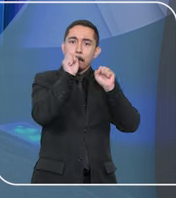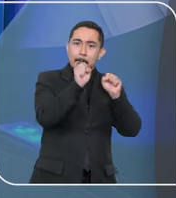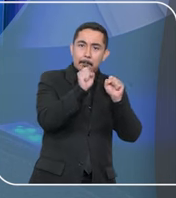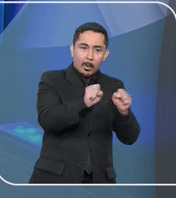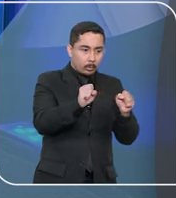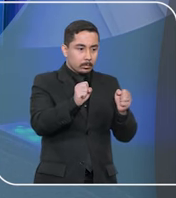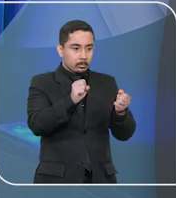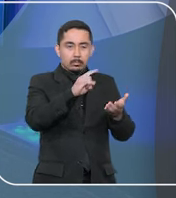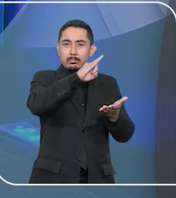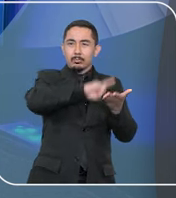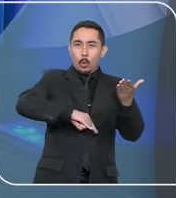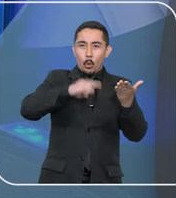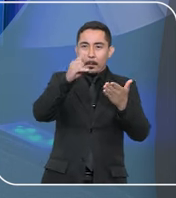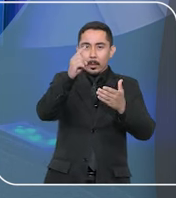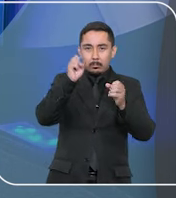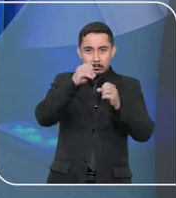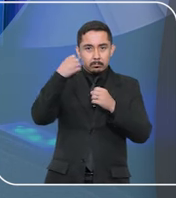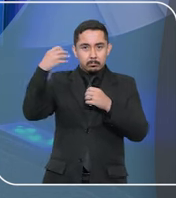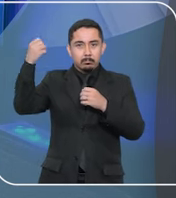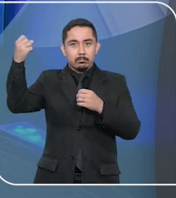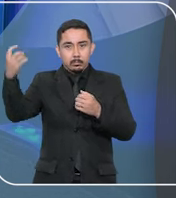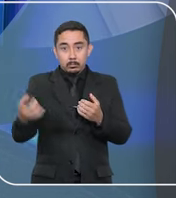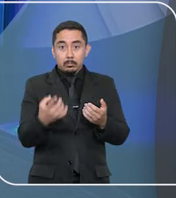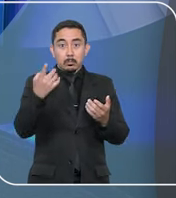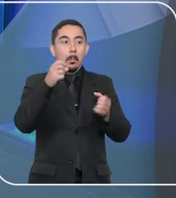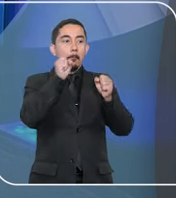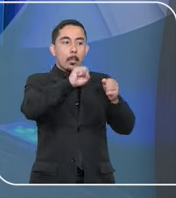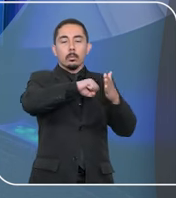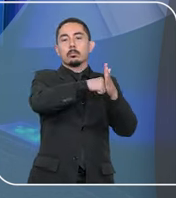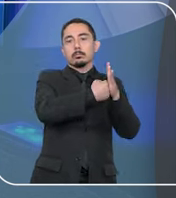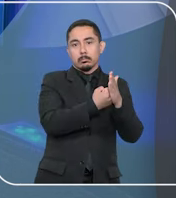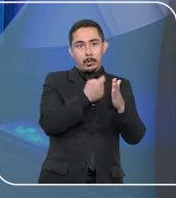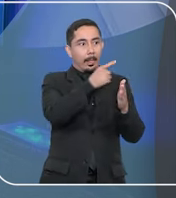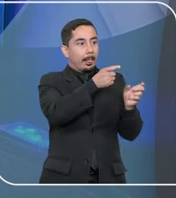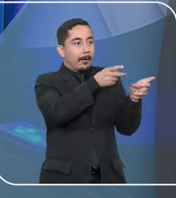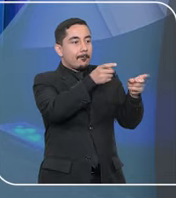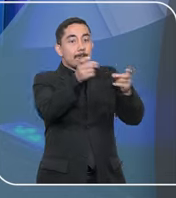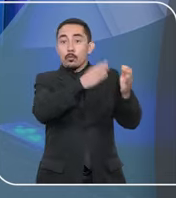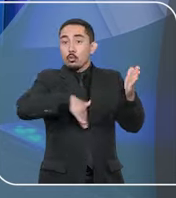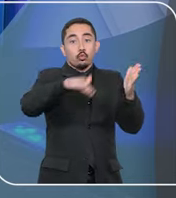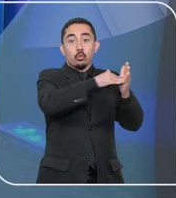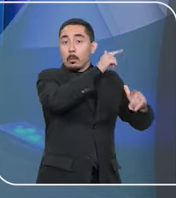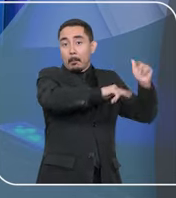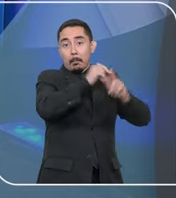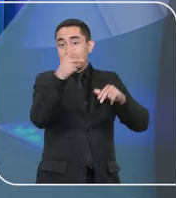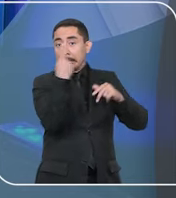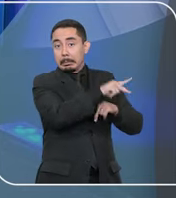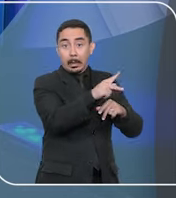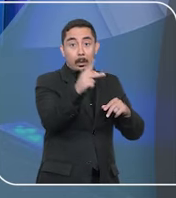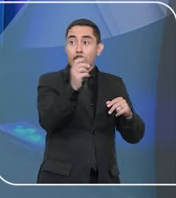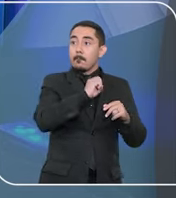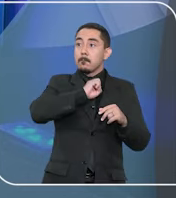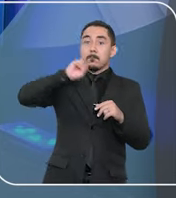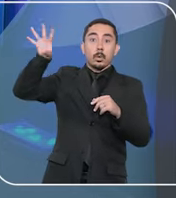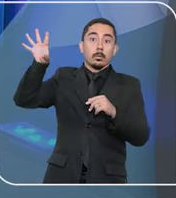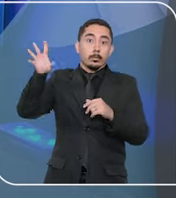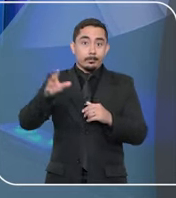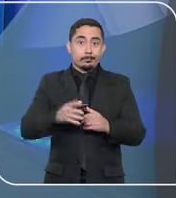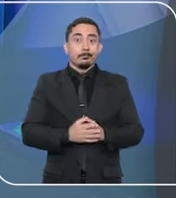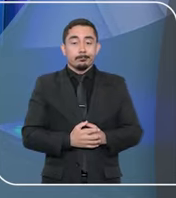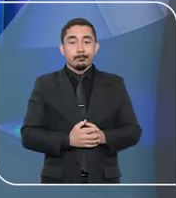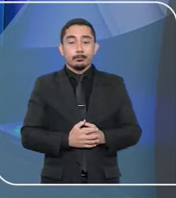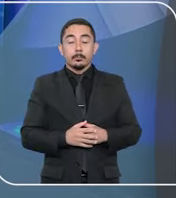apreender o passaporte de um devedor que vendeu todos os bens e foi embora do Brasil sem informar o novo endereço para não pagar a